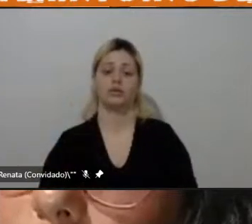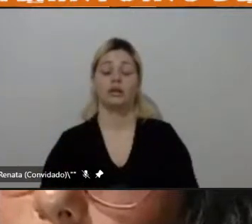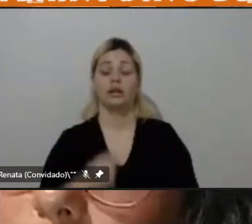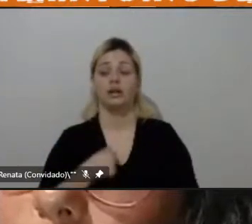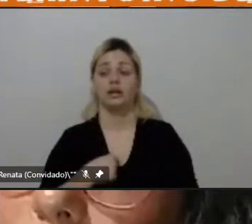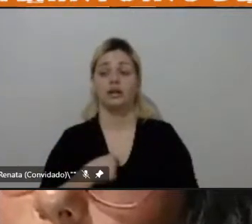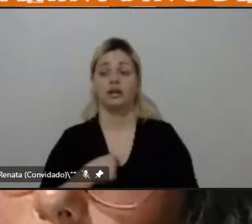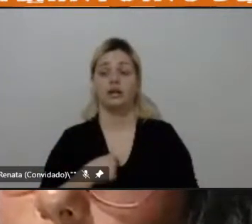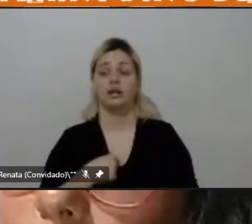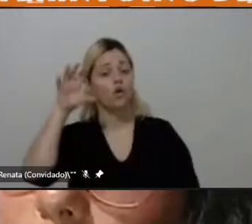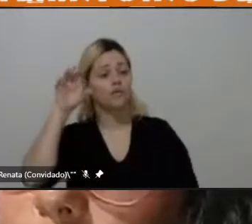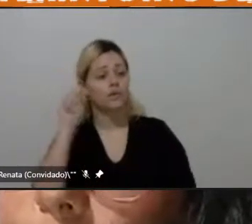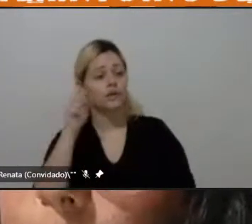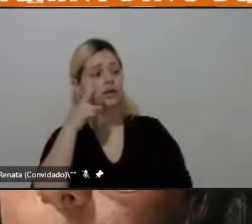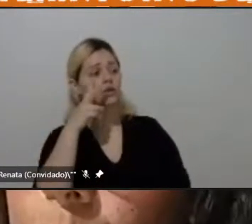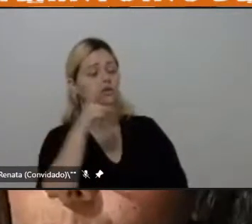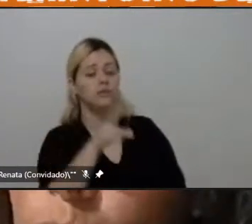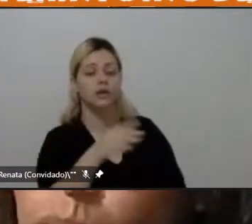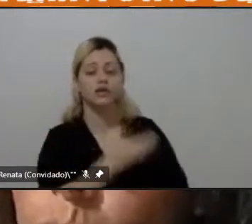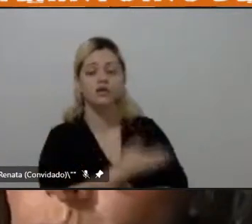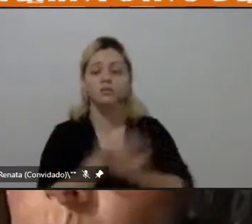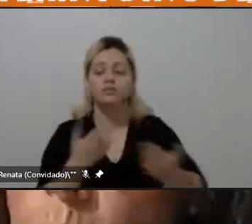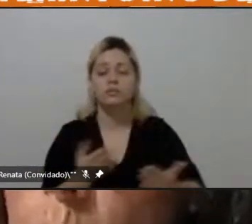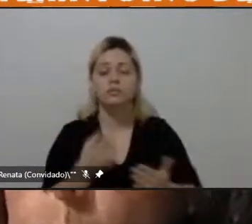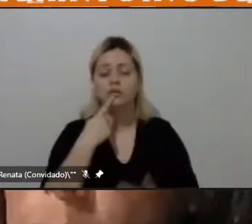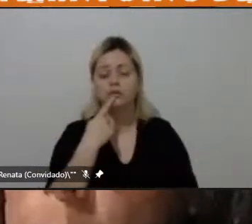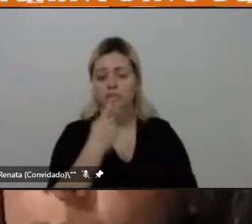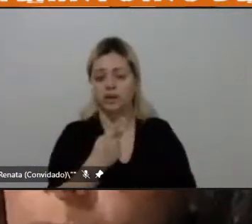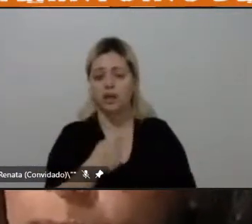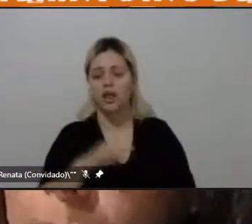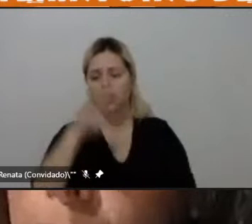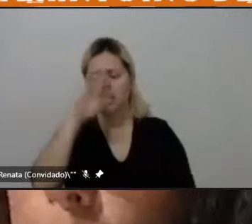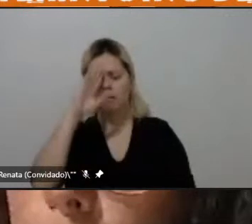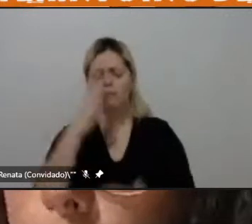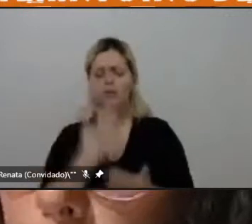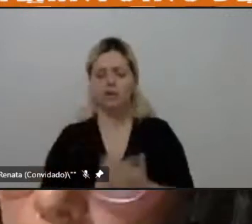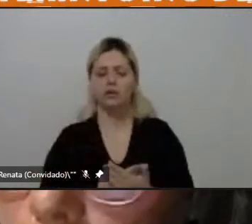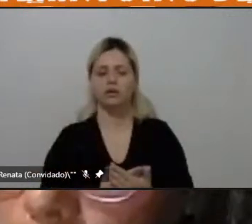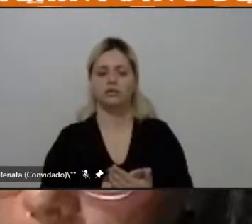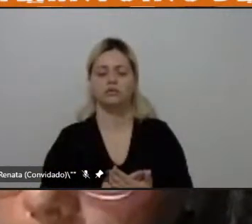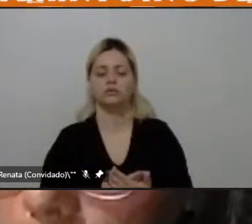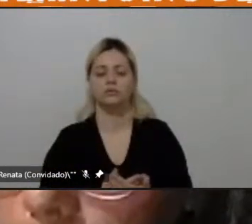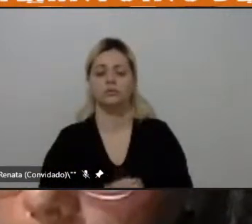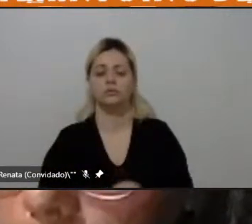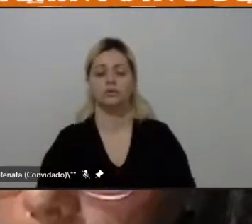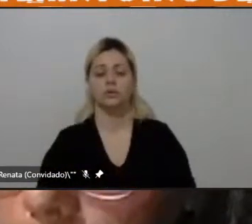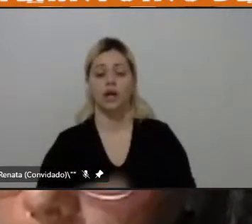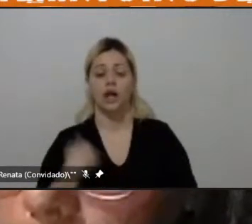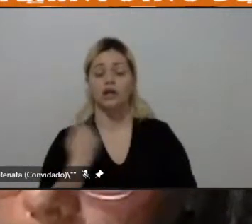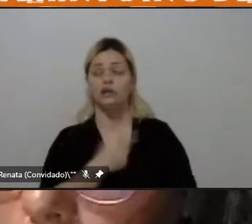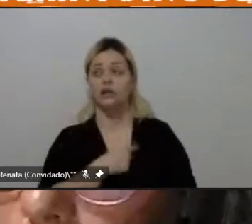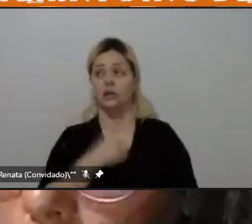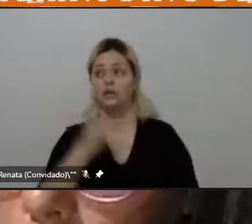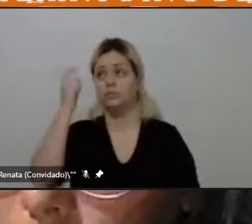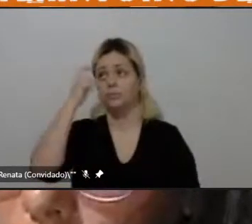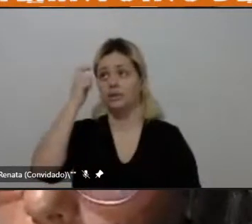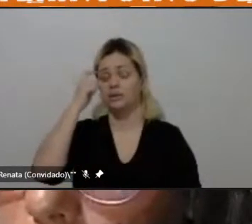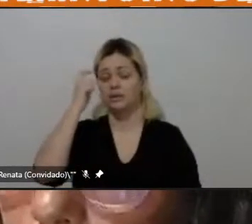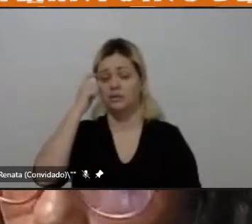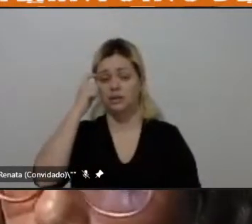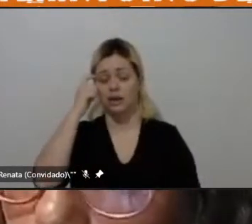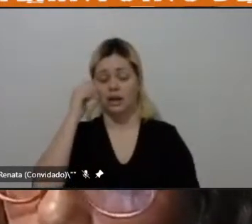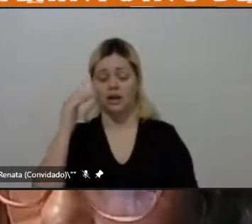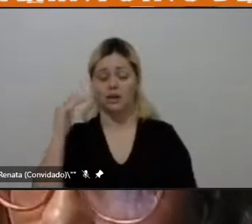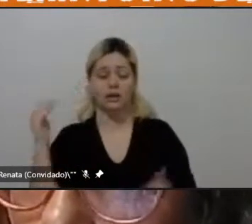ouvindo e vendo vocês falarem, e eu creio que se nós pensarmos que até um